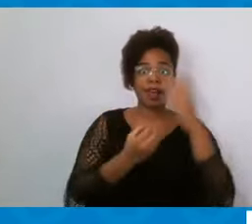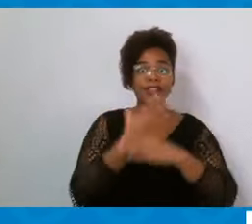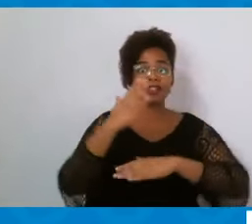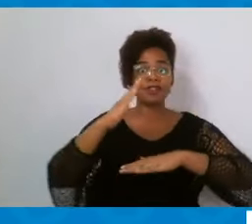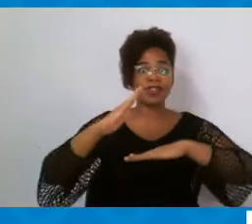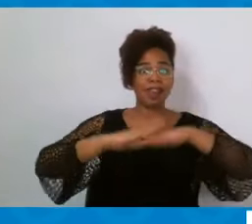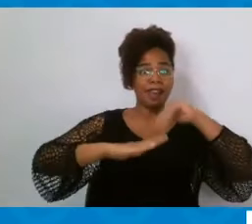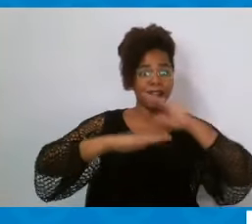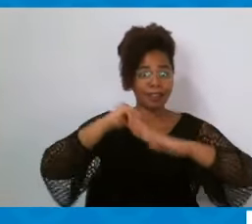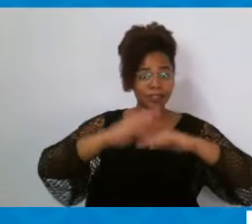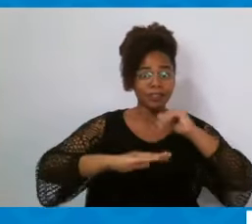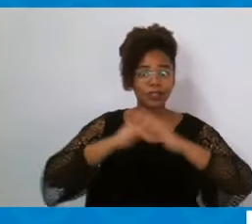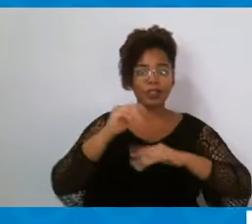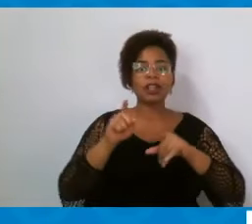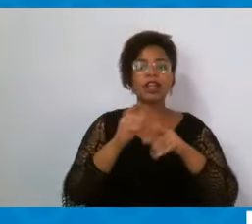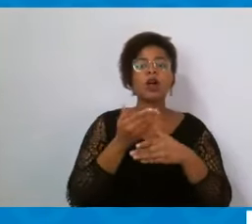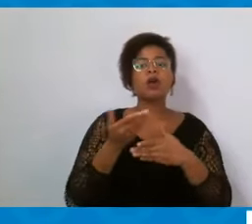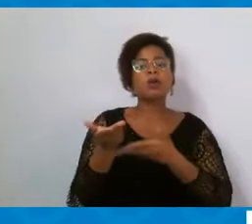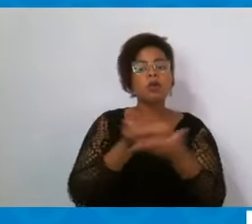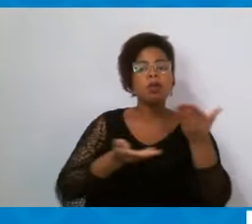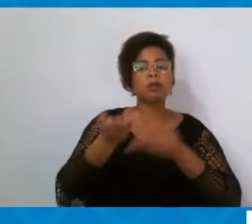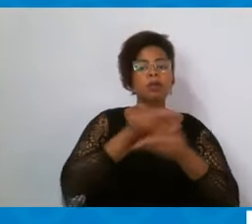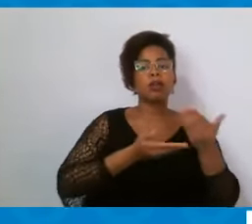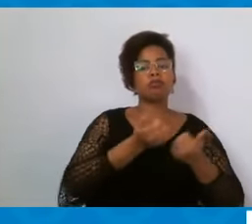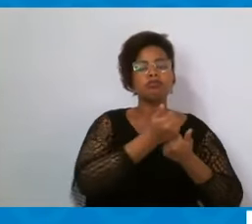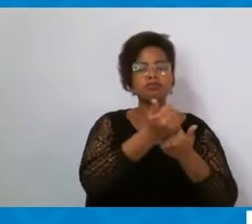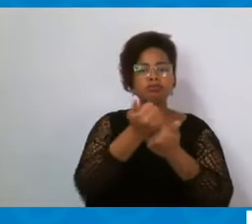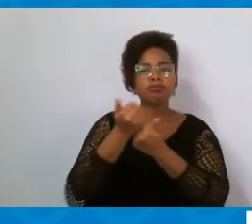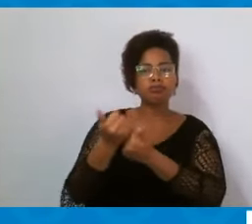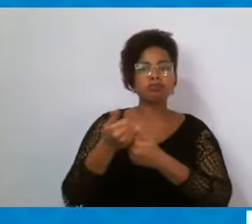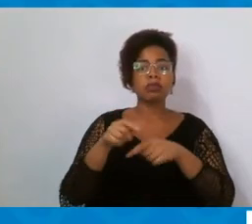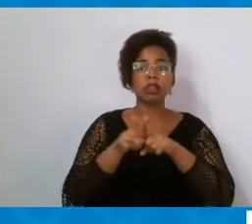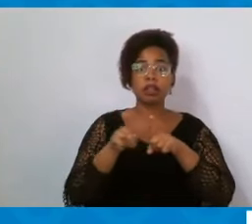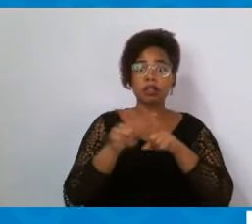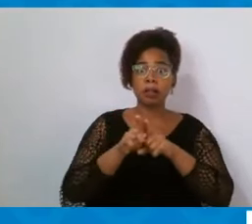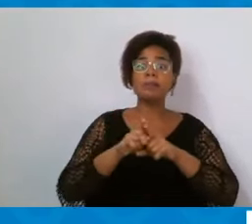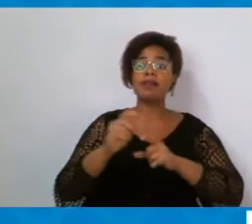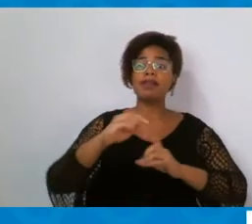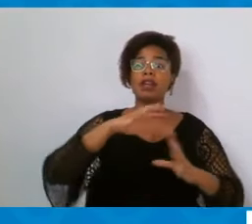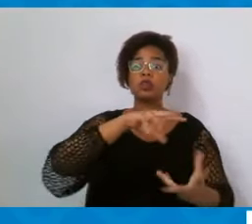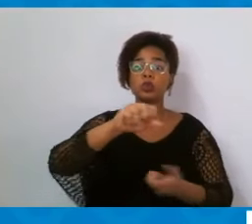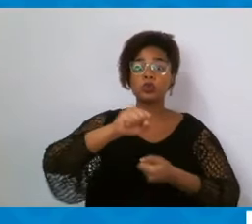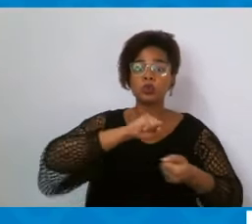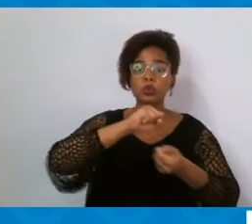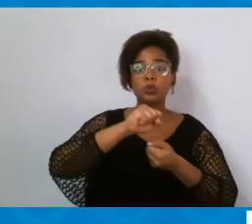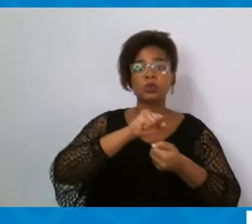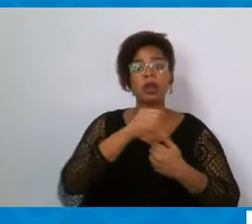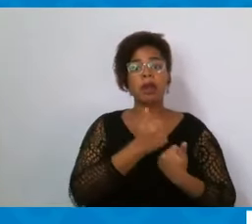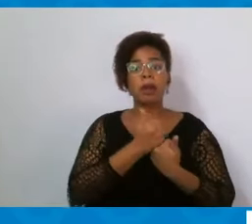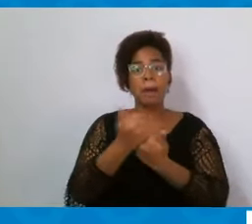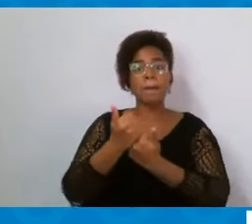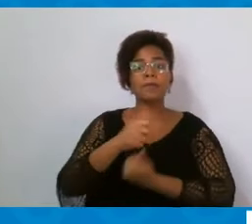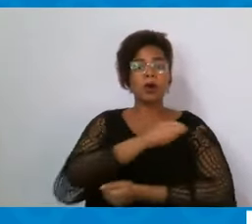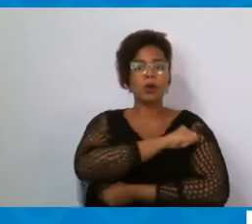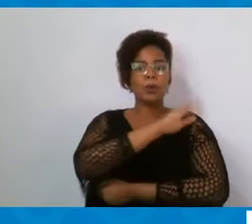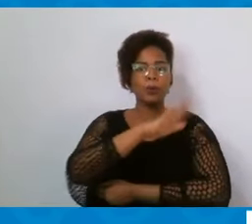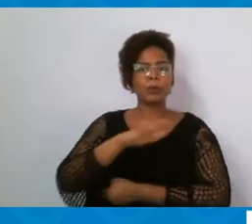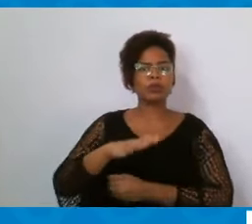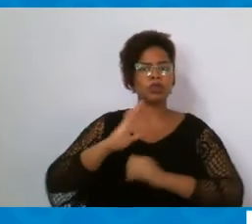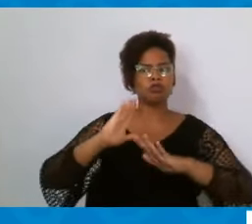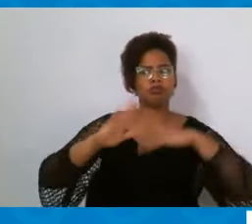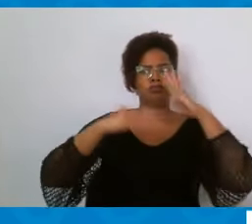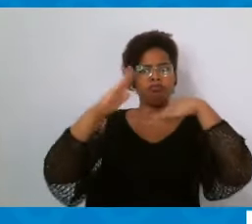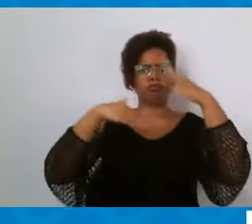sustentabilidade, resolução de problemas, trazendo maior protagonismo dos estudantes. E para